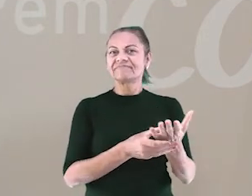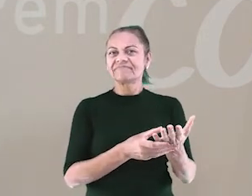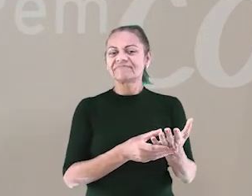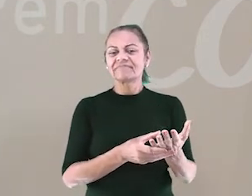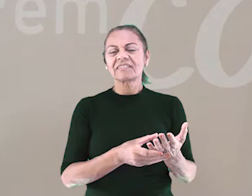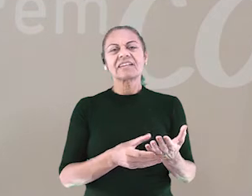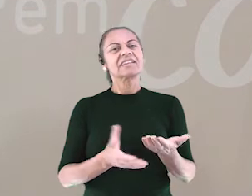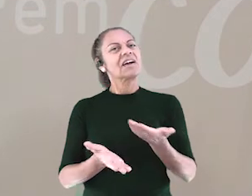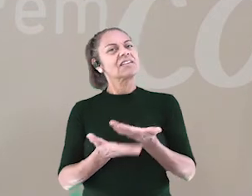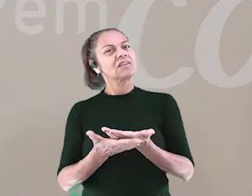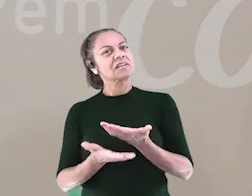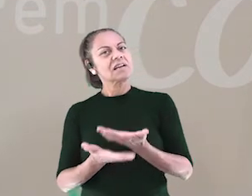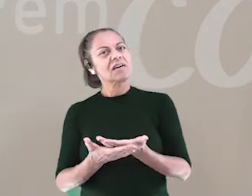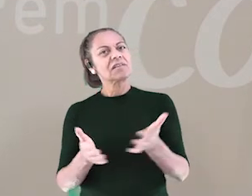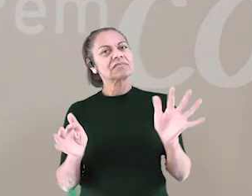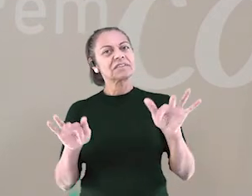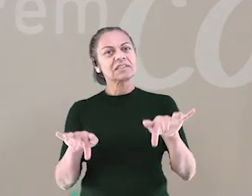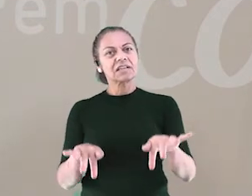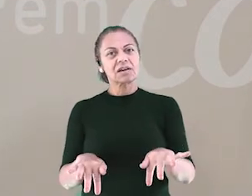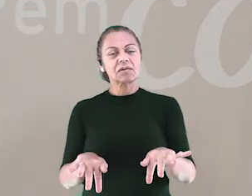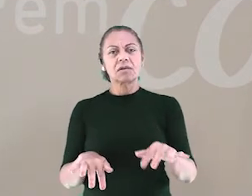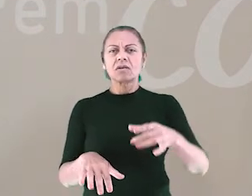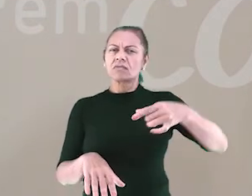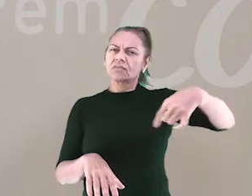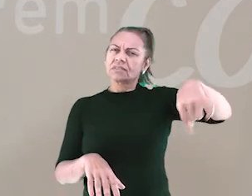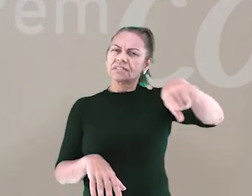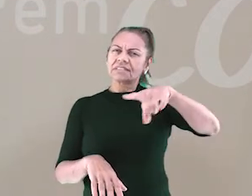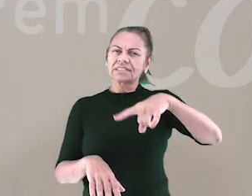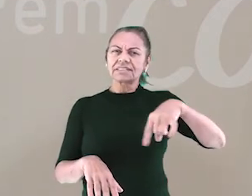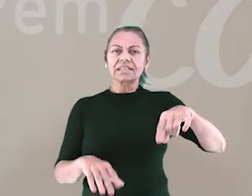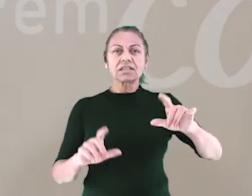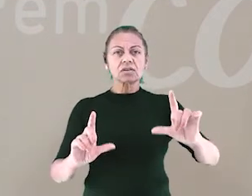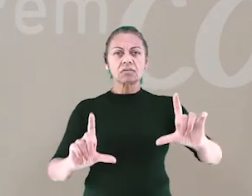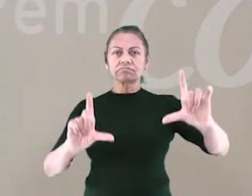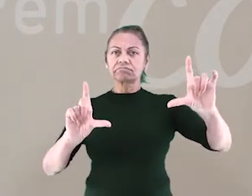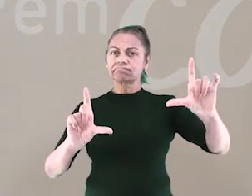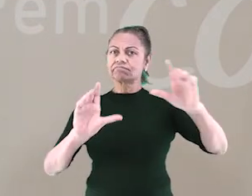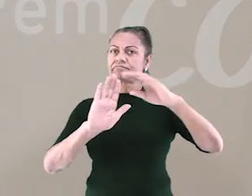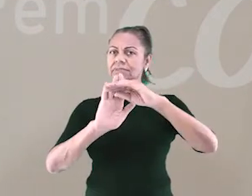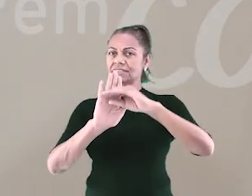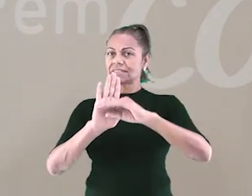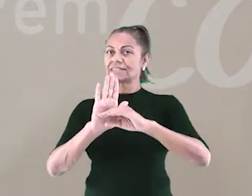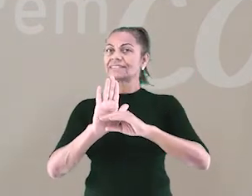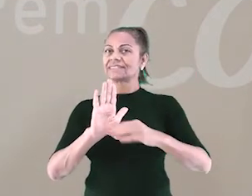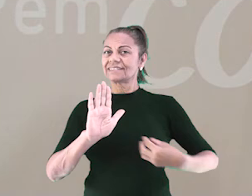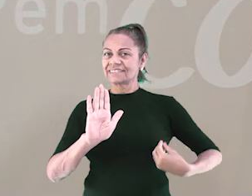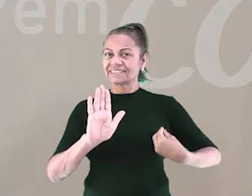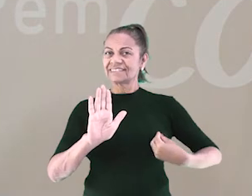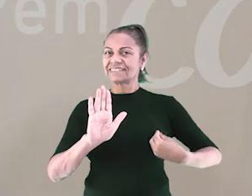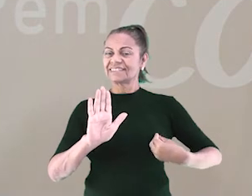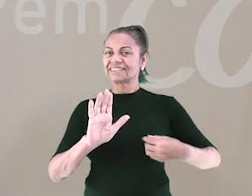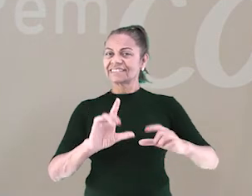outras começaram a surgir há pouco tempo. A nossa aula está finalizando,